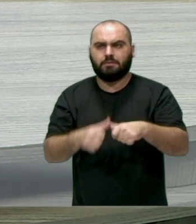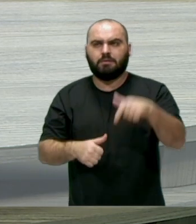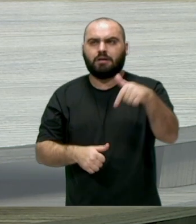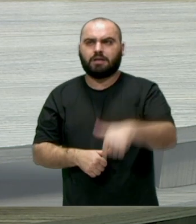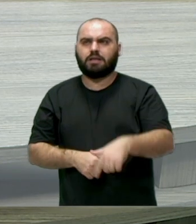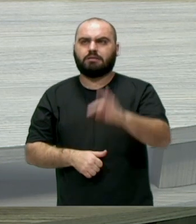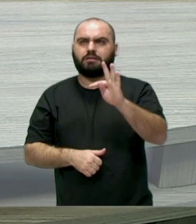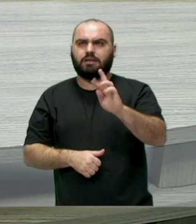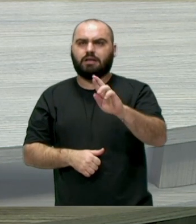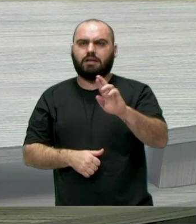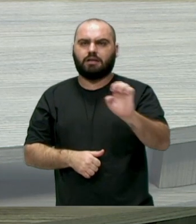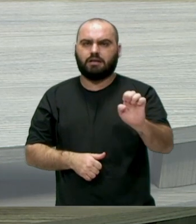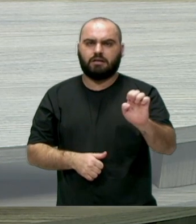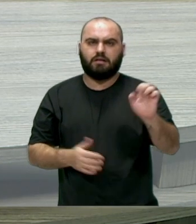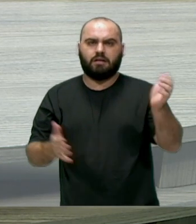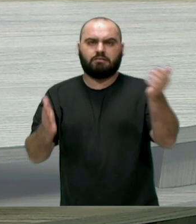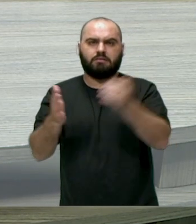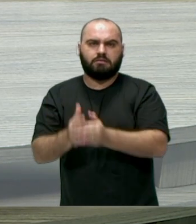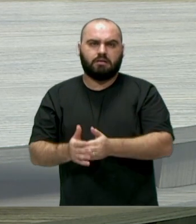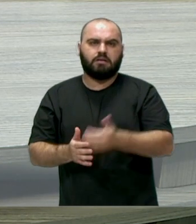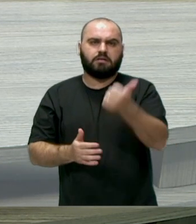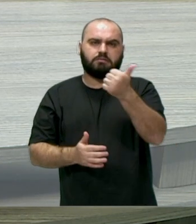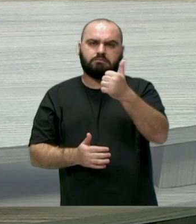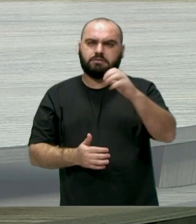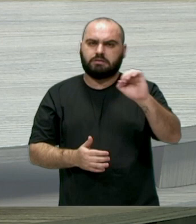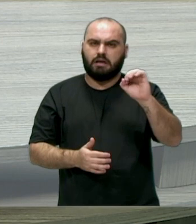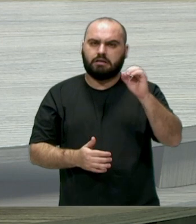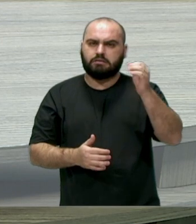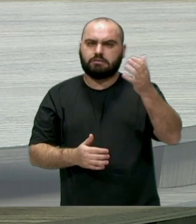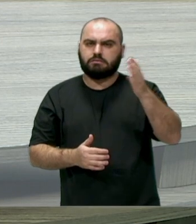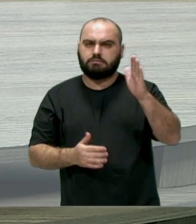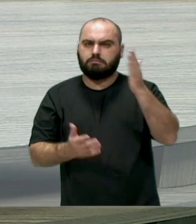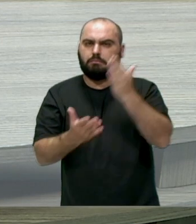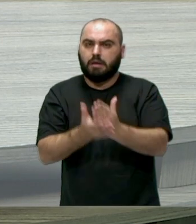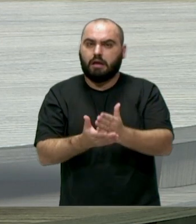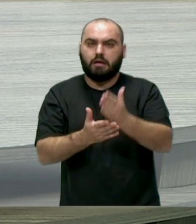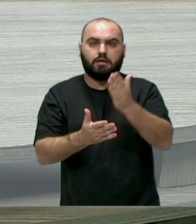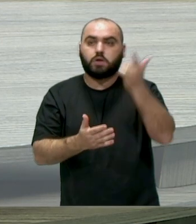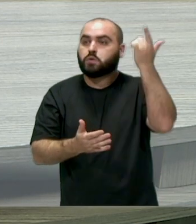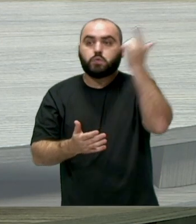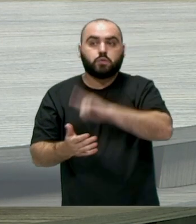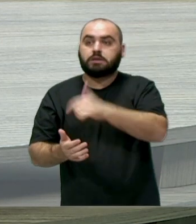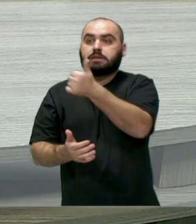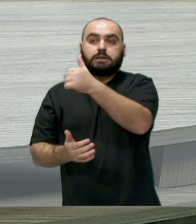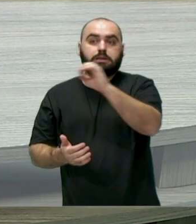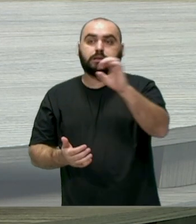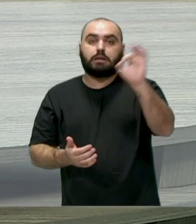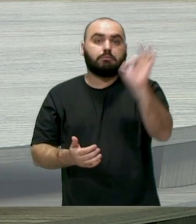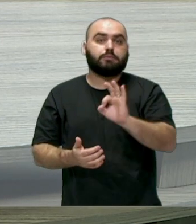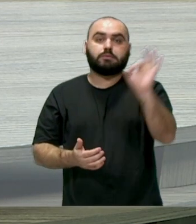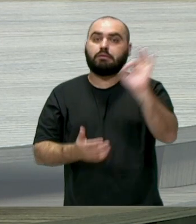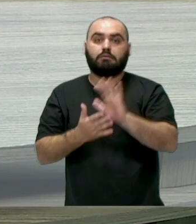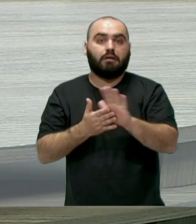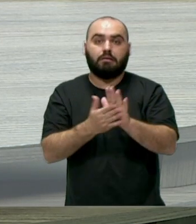Tribunal Regional Eleitoral, até 22h30, ainda não tínhamos apurado 100% dos totalizadores,